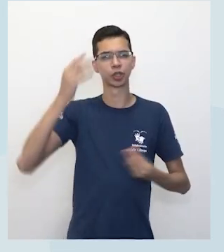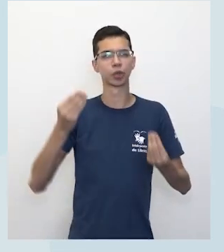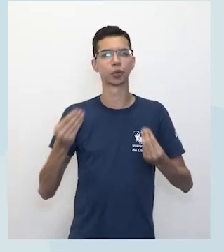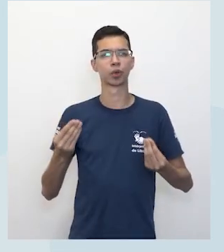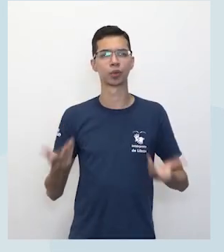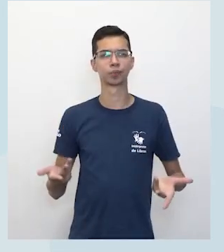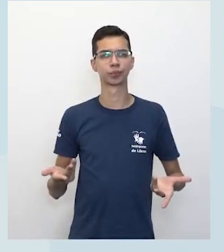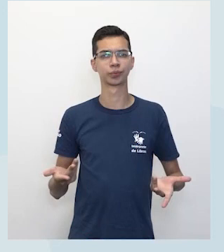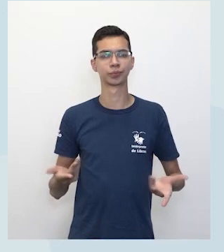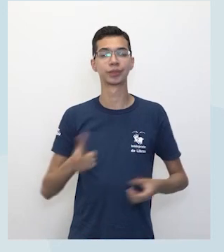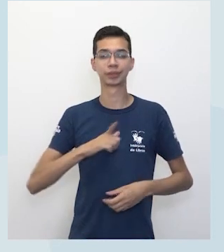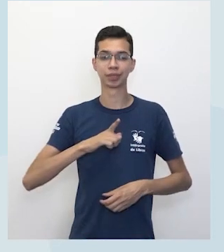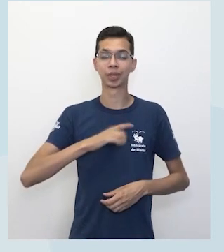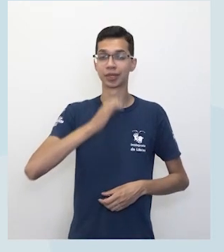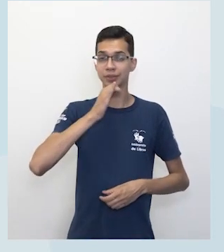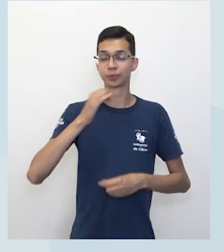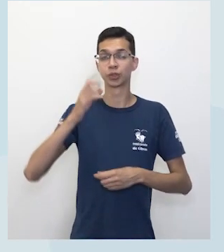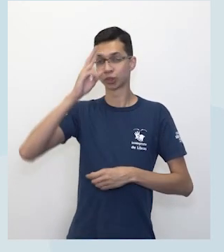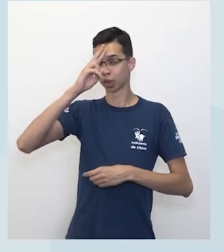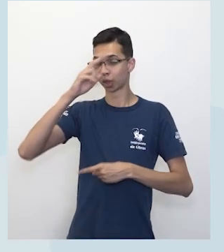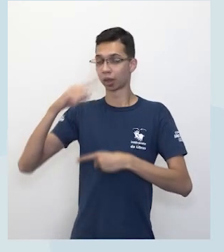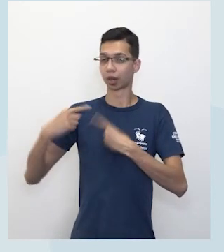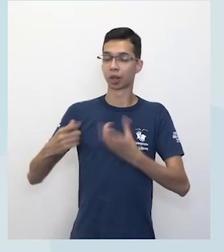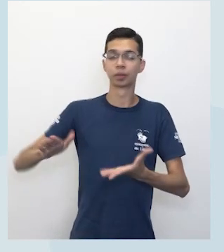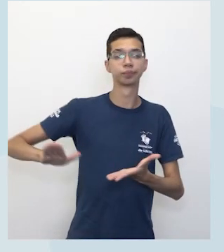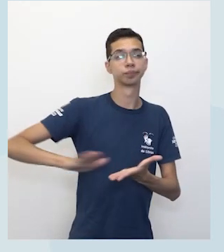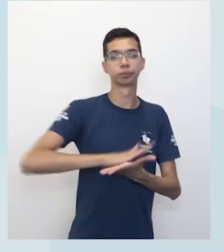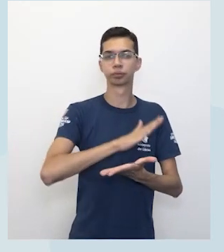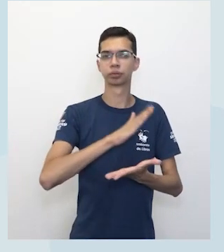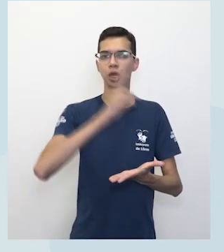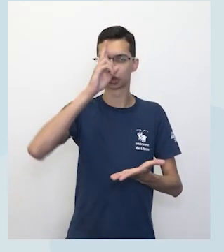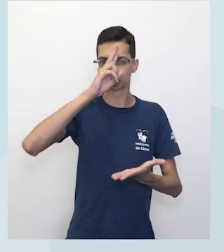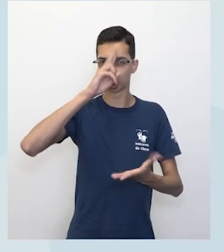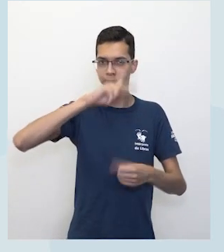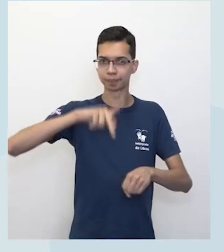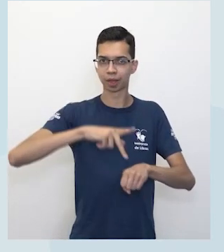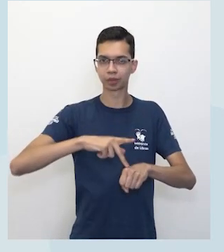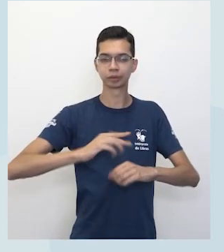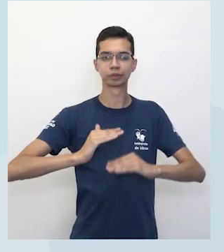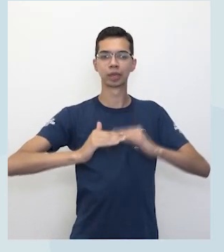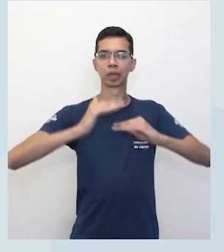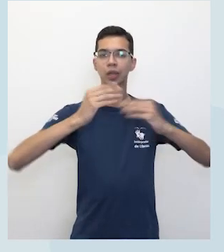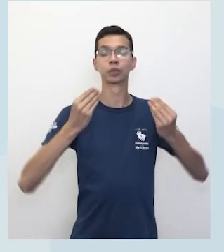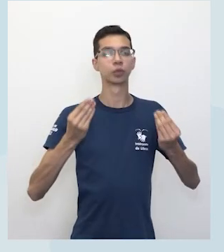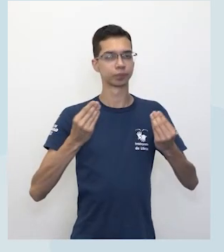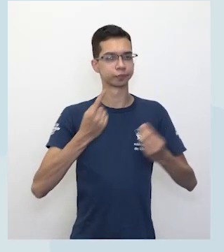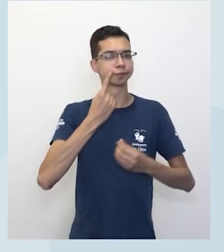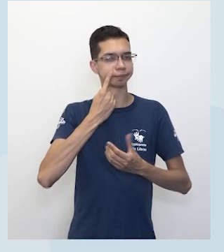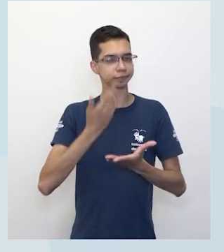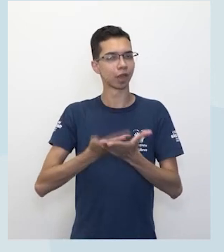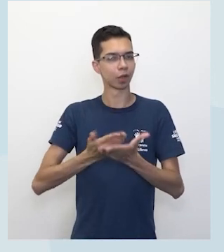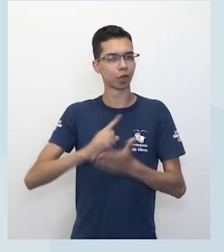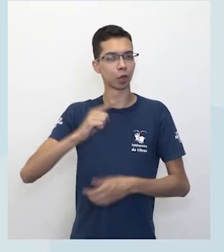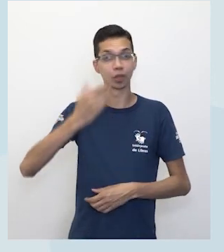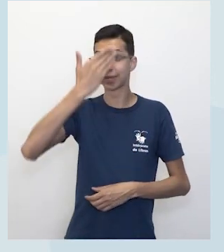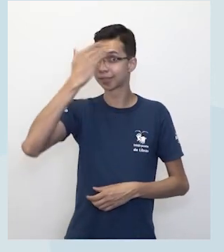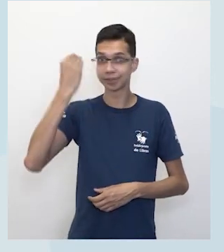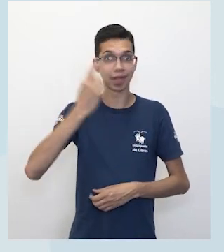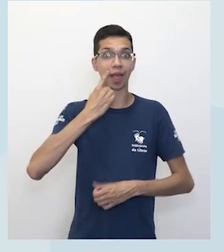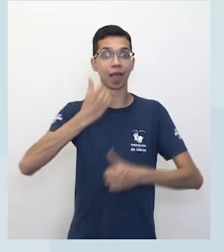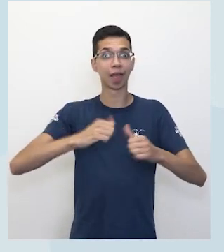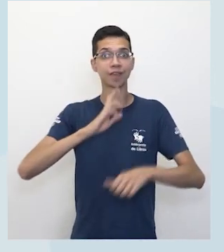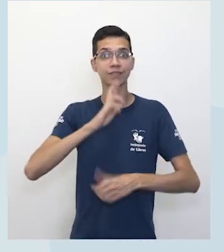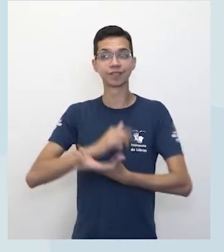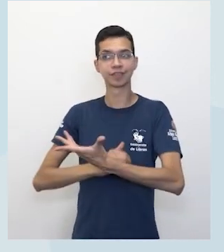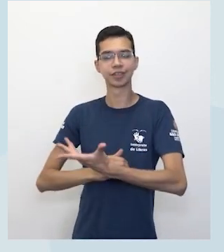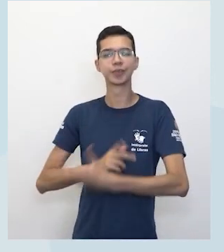outra. Veremos isso na próxima aula. Não esqueçam de avaliar, Professor Mauro, muito obrigado pela presença. Obrigado, valeu. Foi